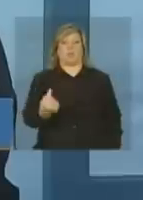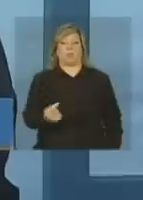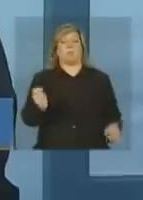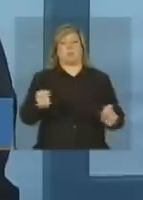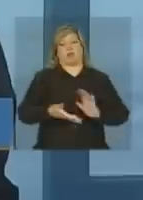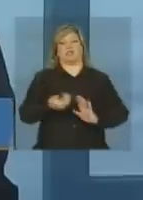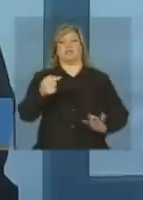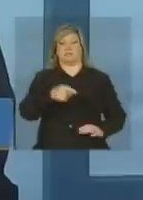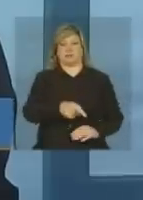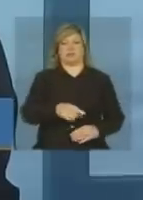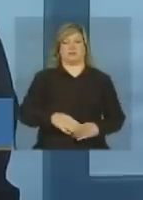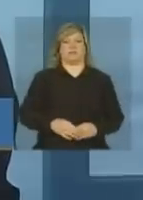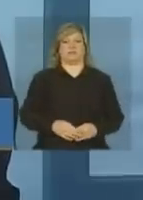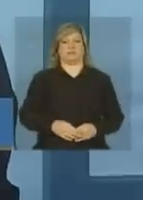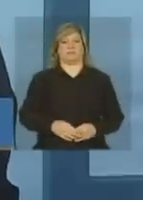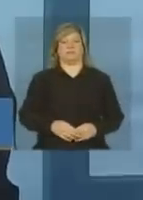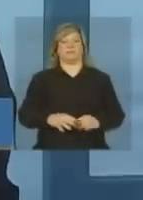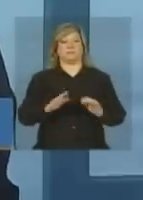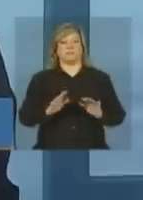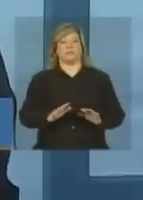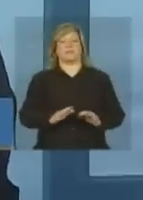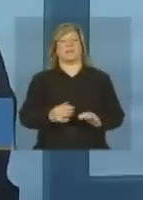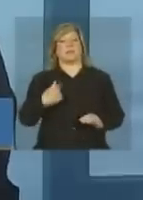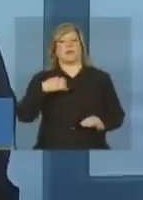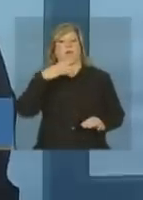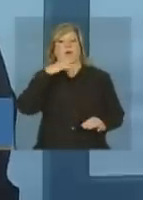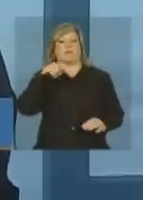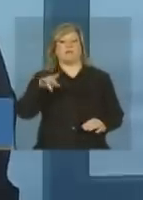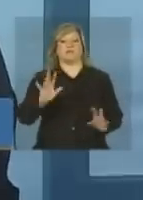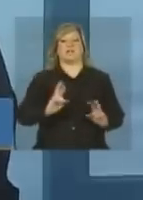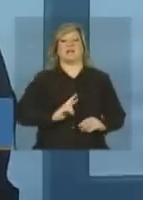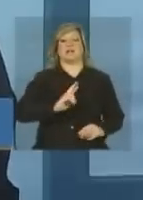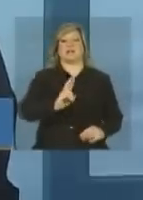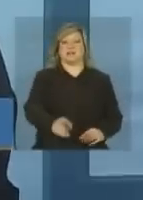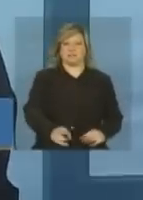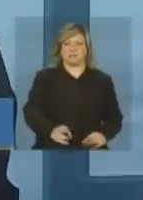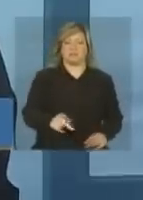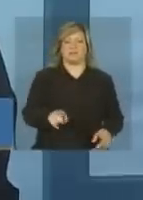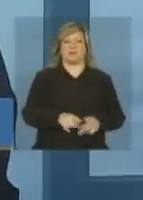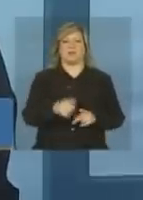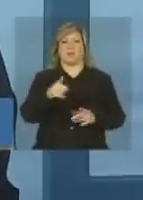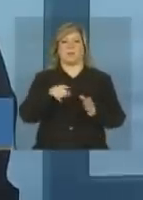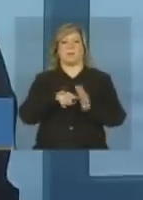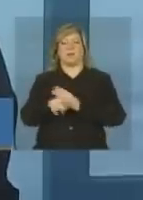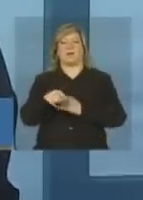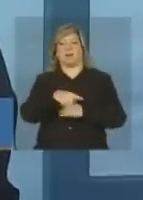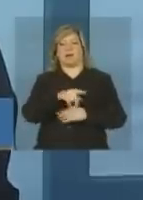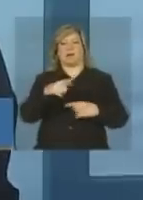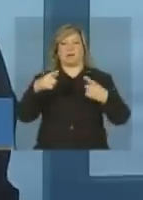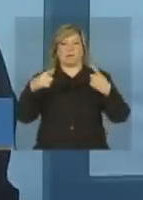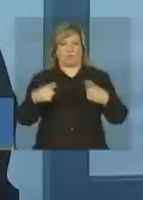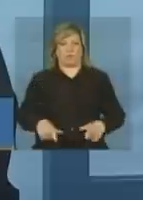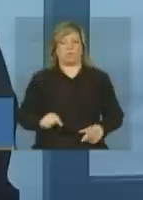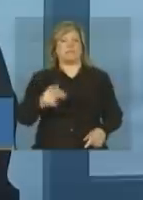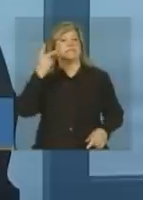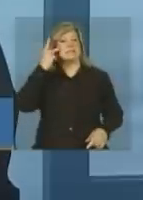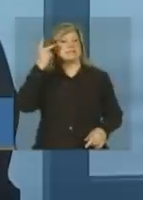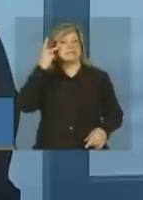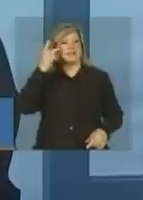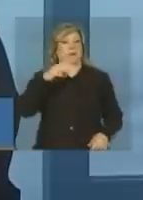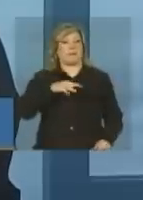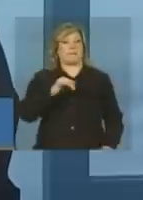para reforçar, praticamente acho que você respondeu a pergunta de uma assistente social, que também não deu nome, mas ela é de Mirassol, no interior de São